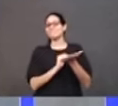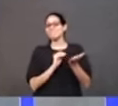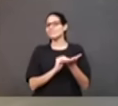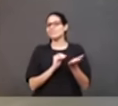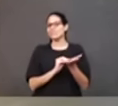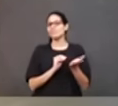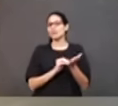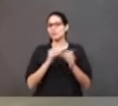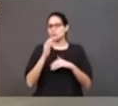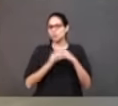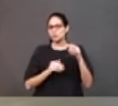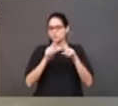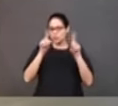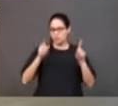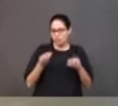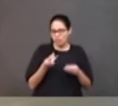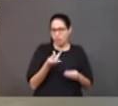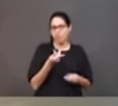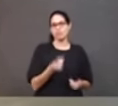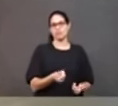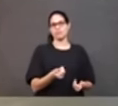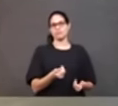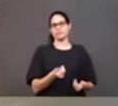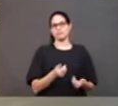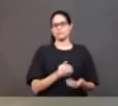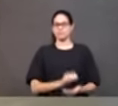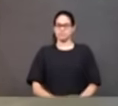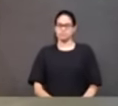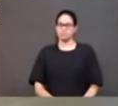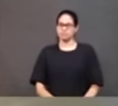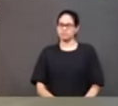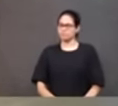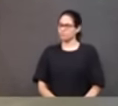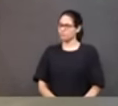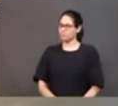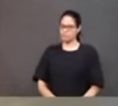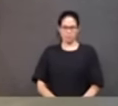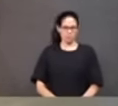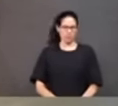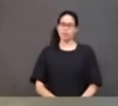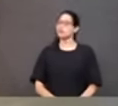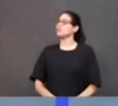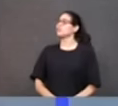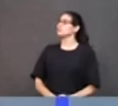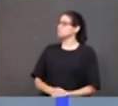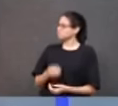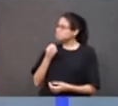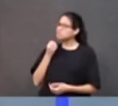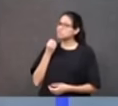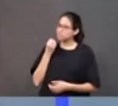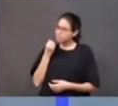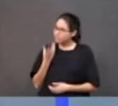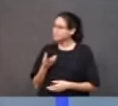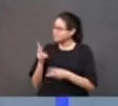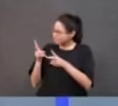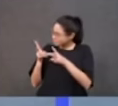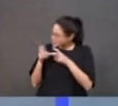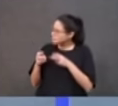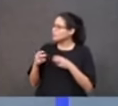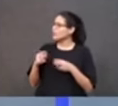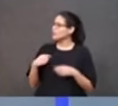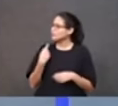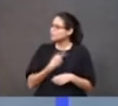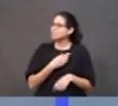esse tempo. Professor Valder, um minuto. O senhor captou muito bem a aspiração da nossa comunidade, dos nossos